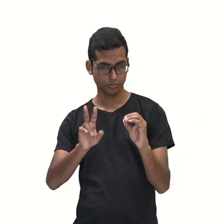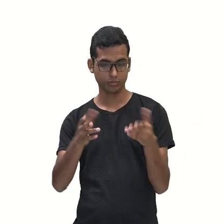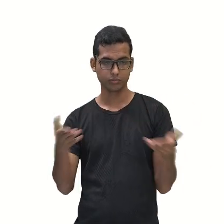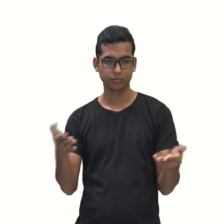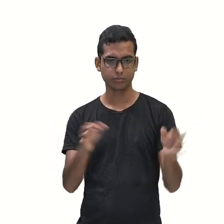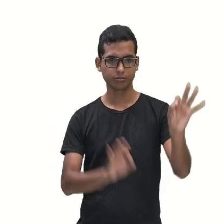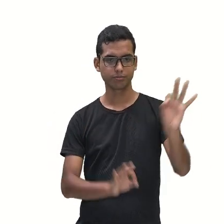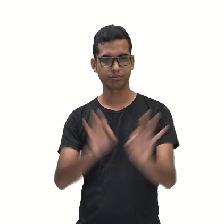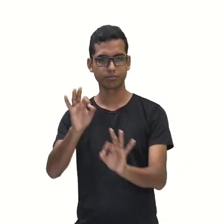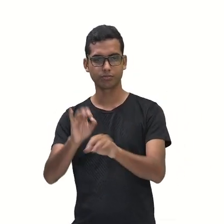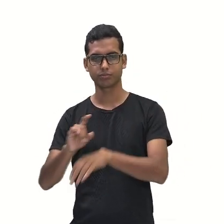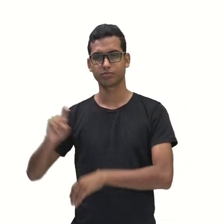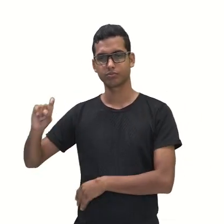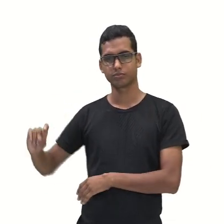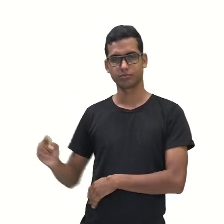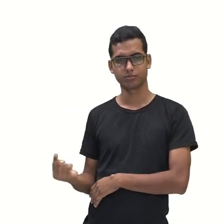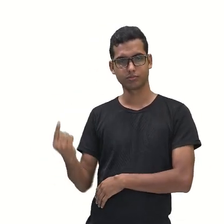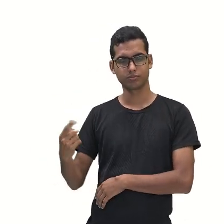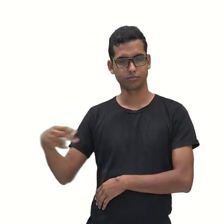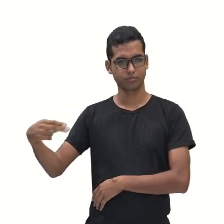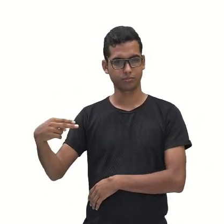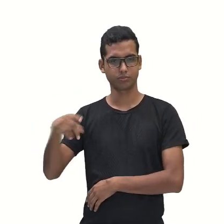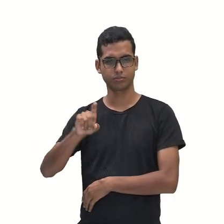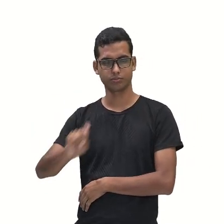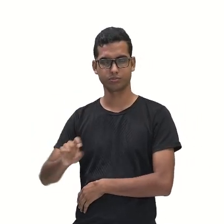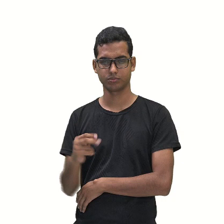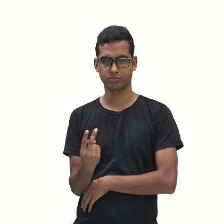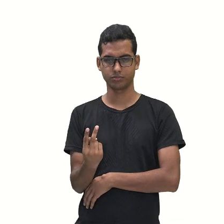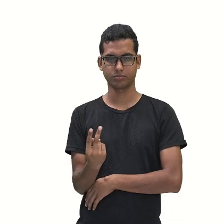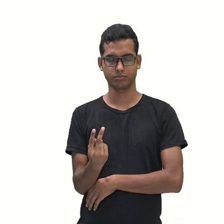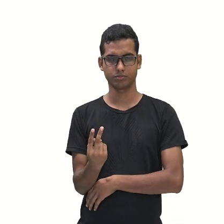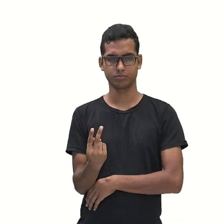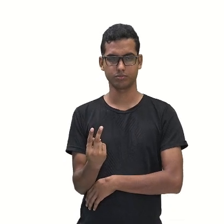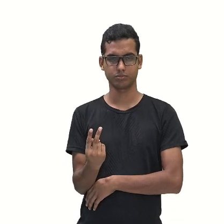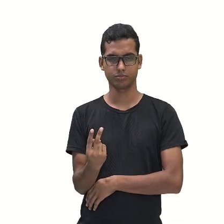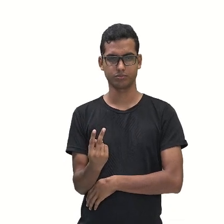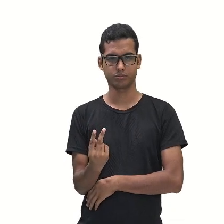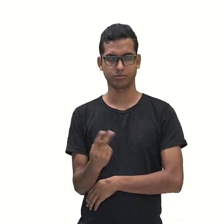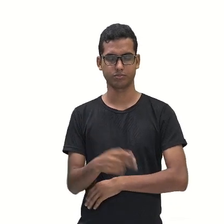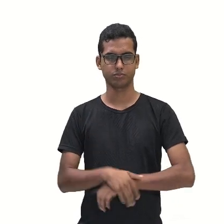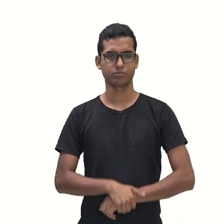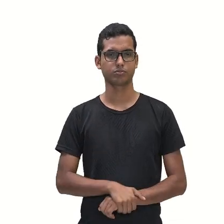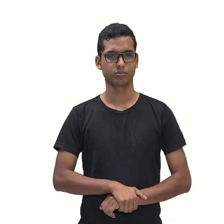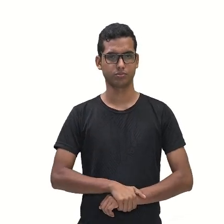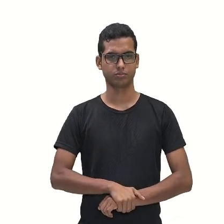a x2, nós vamos ter uma única raiz, que